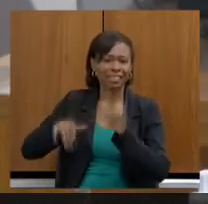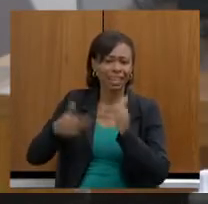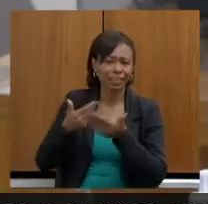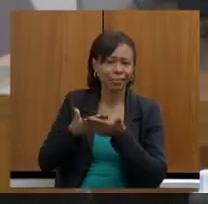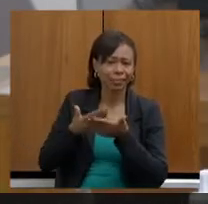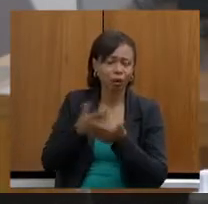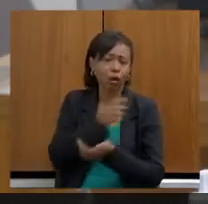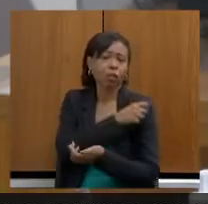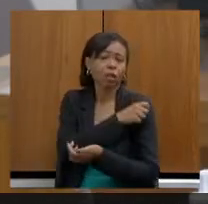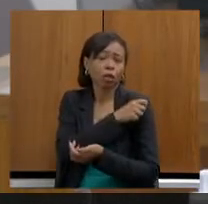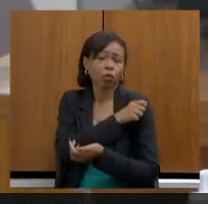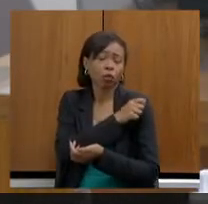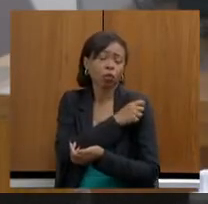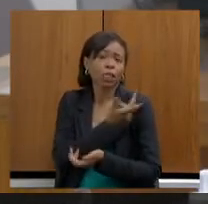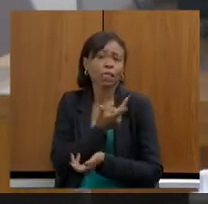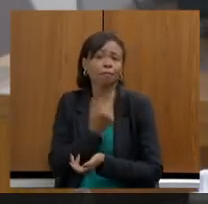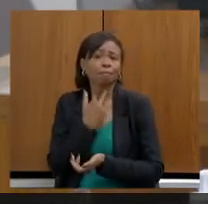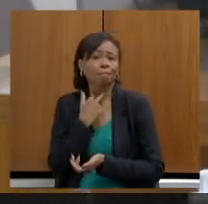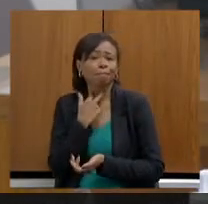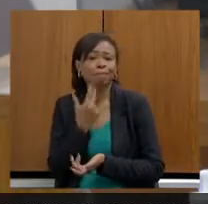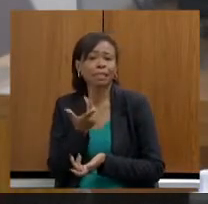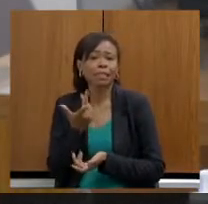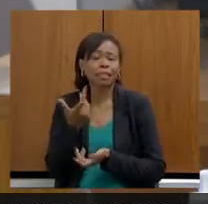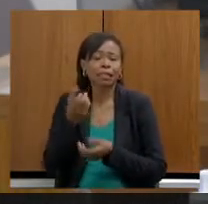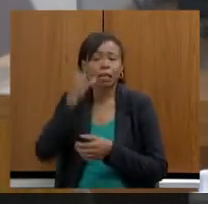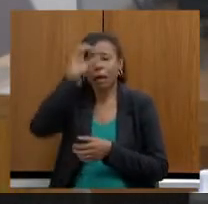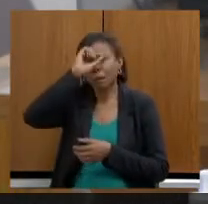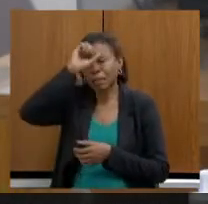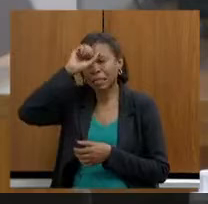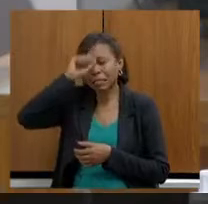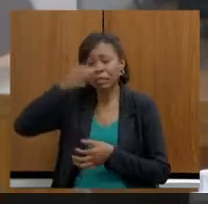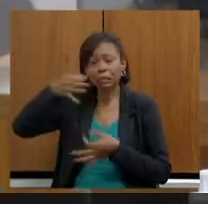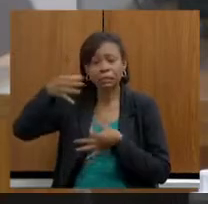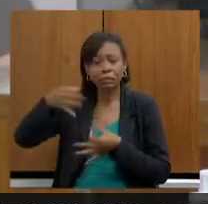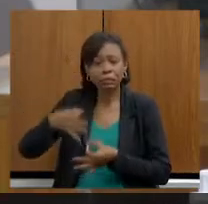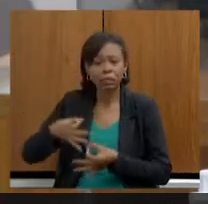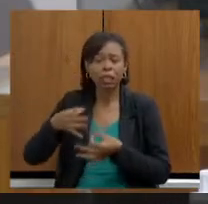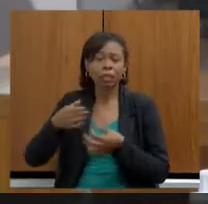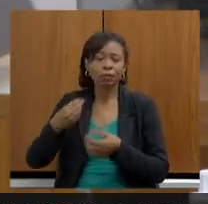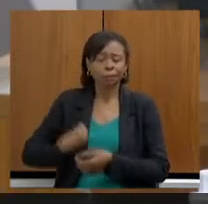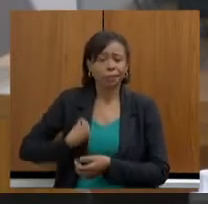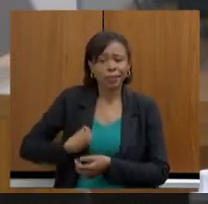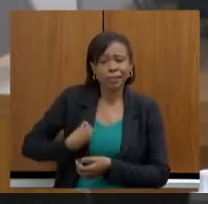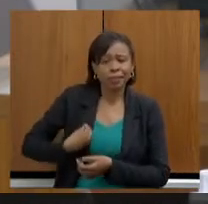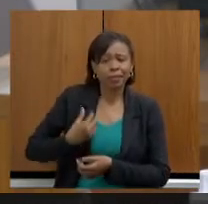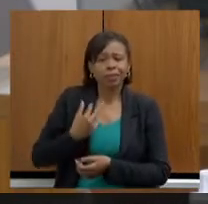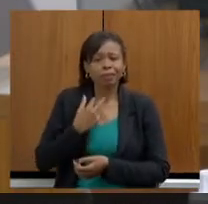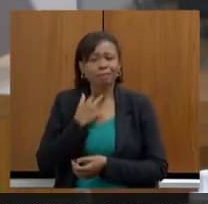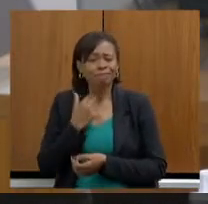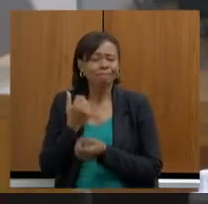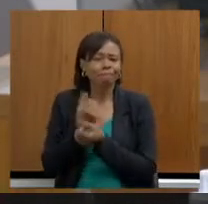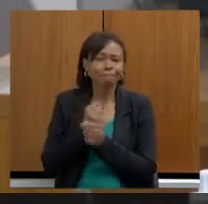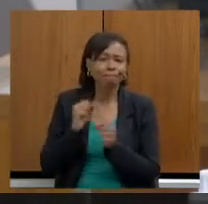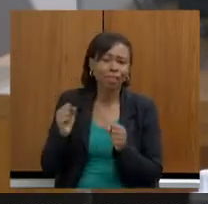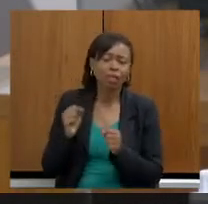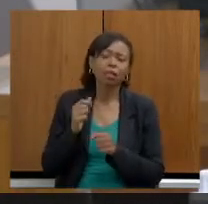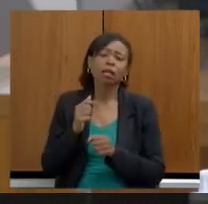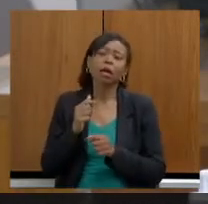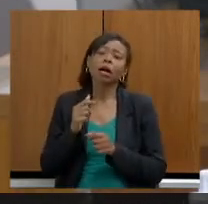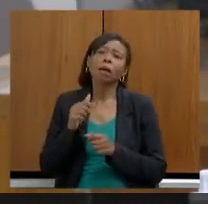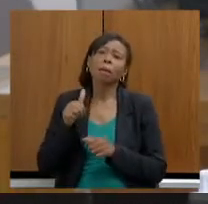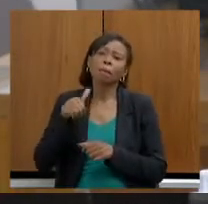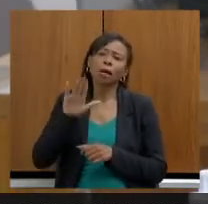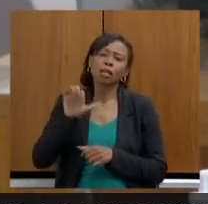acesso talvez ao processo de ensino-aprendizagem mais efetivo que as e mais nos dariam para poder retornar à escola